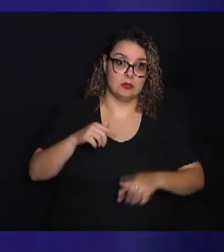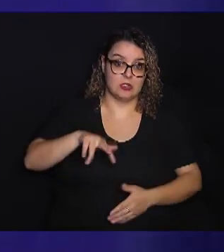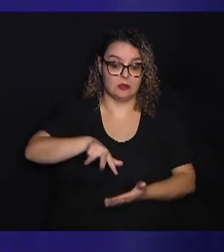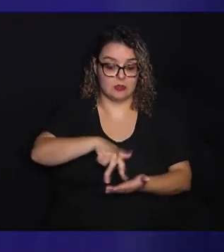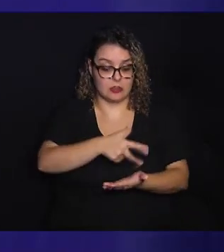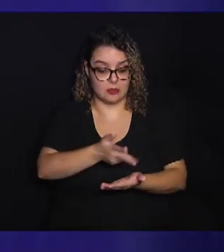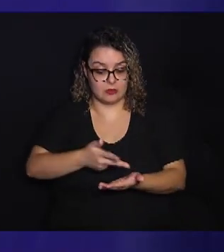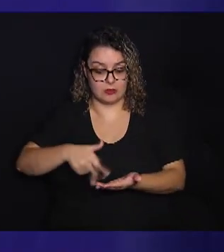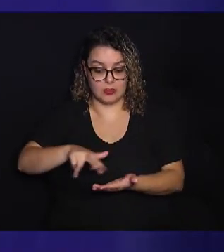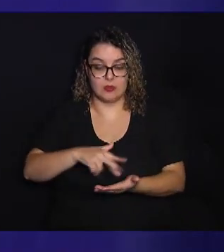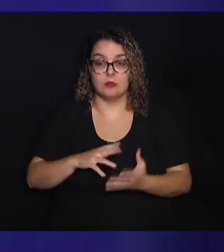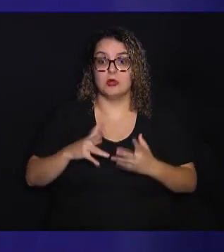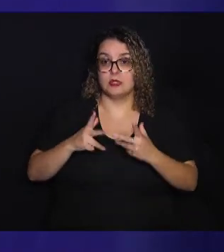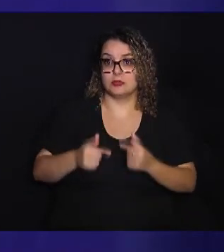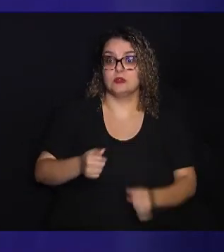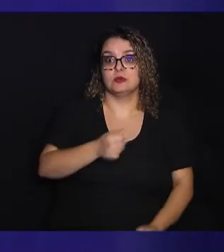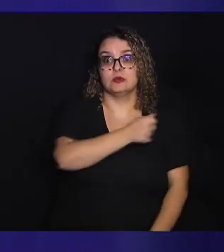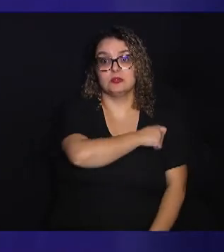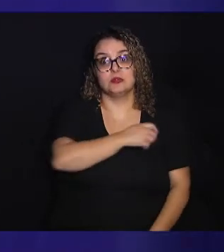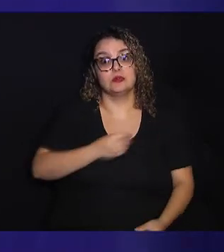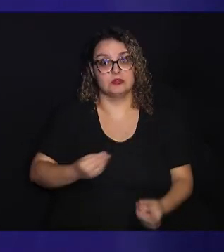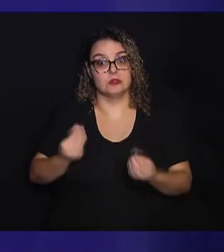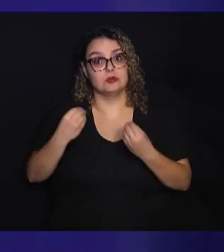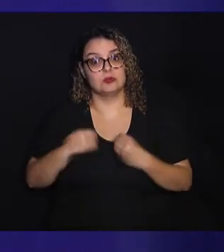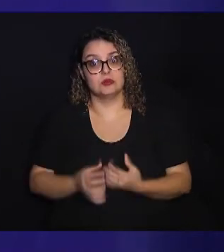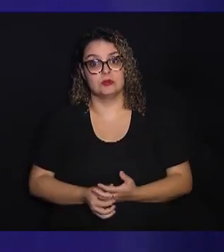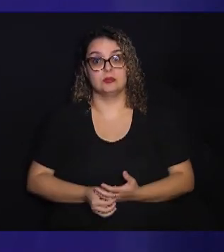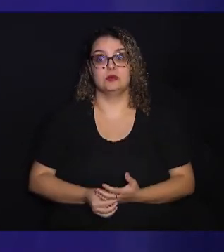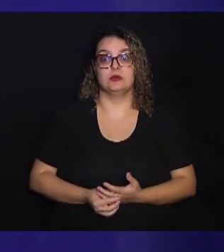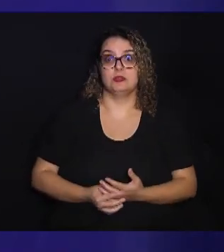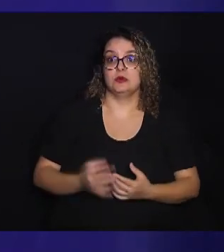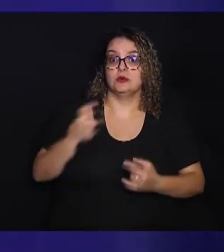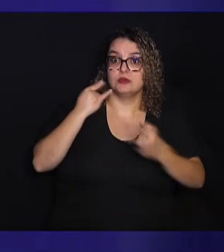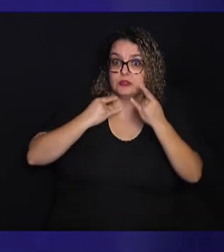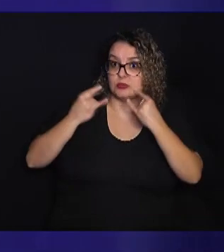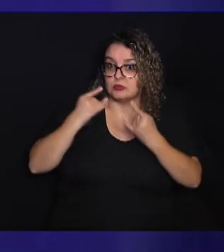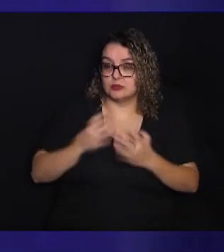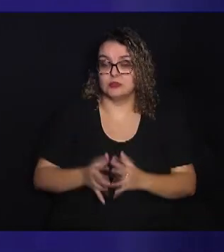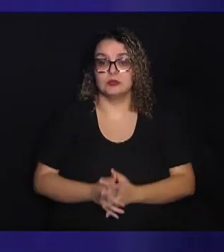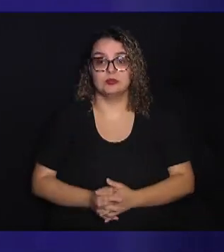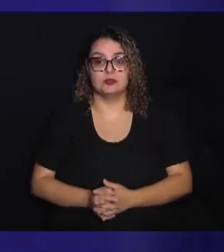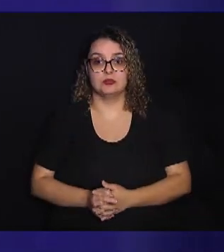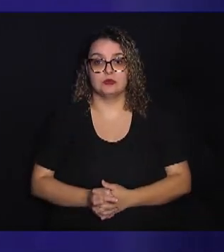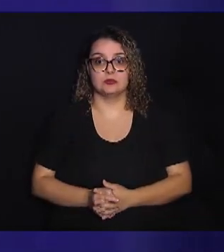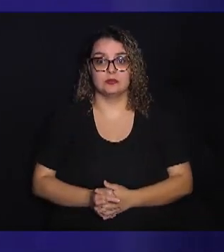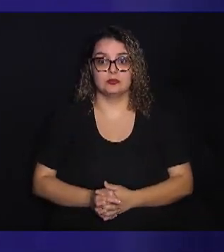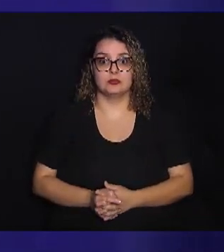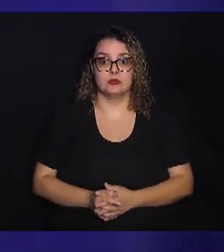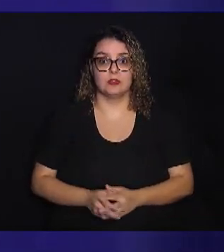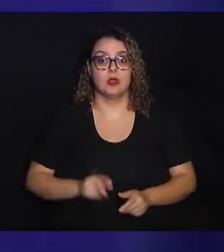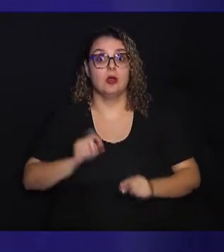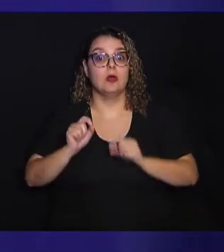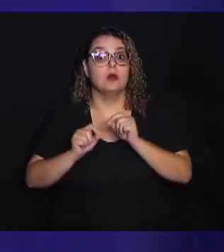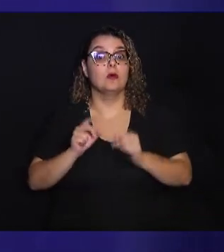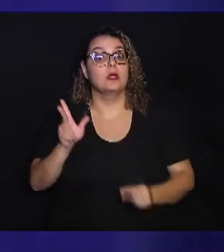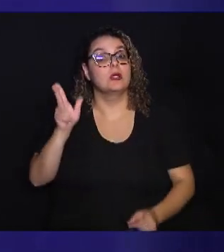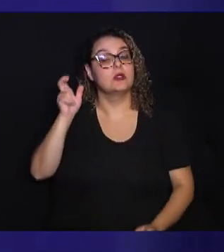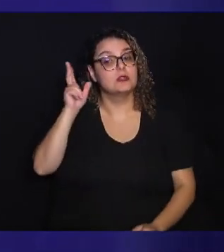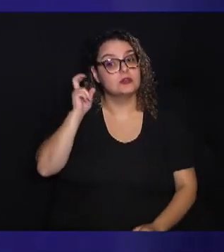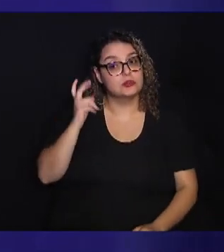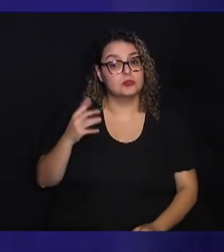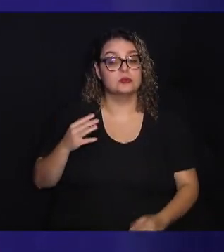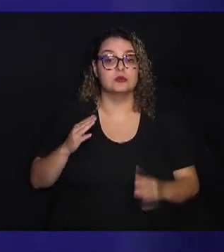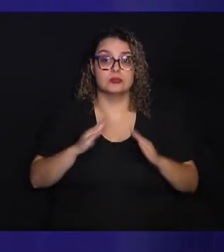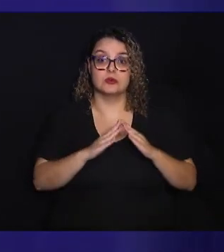aquilo que o aluno também traz de inspiração. Então, eu vou de encontro, o que que ele escuta em casa? O que é que